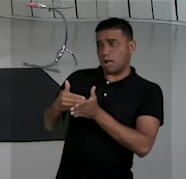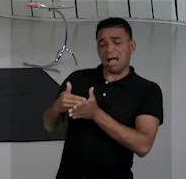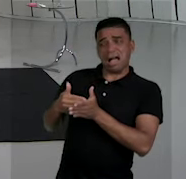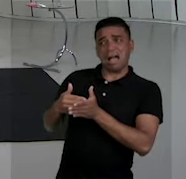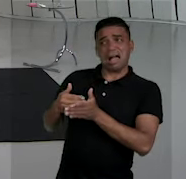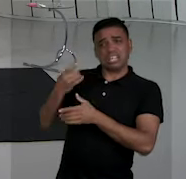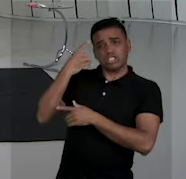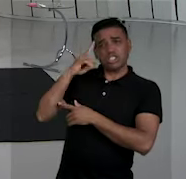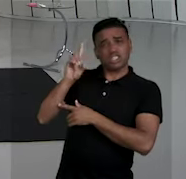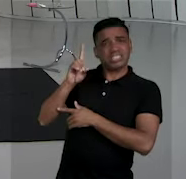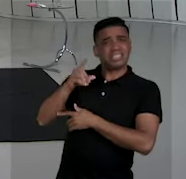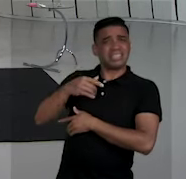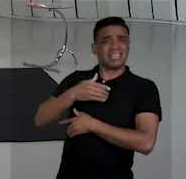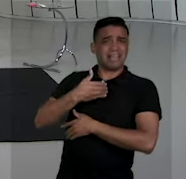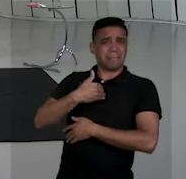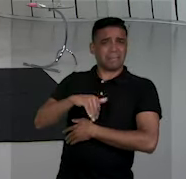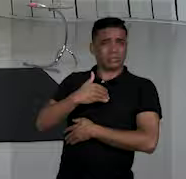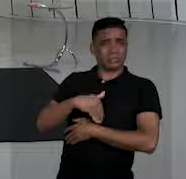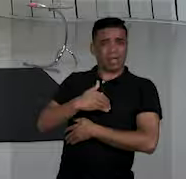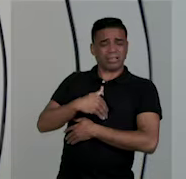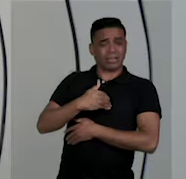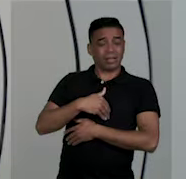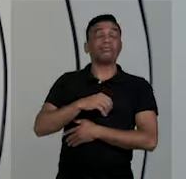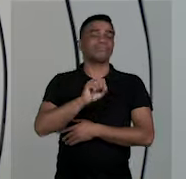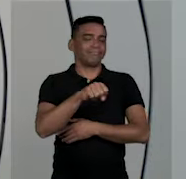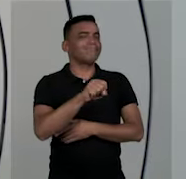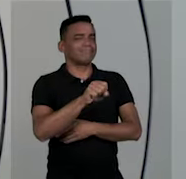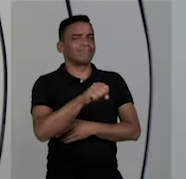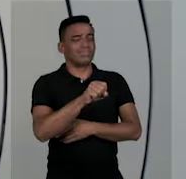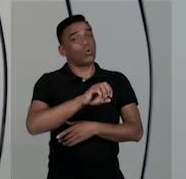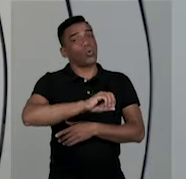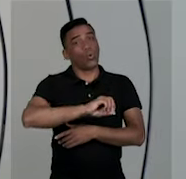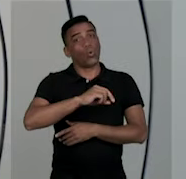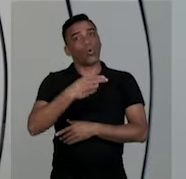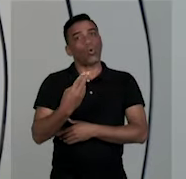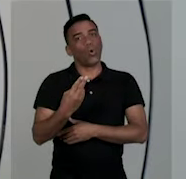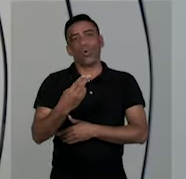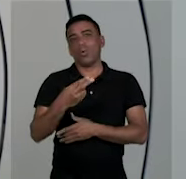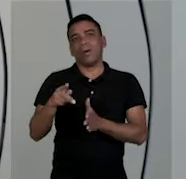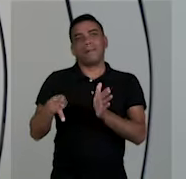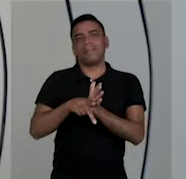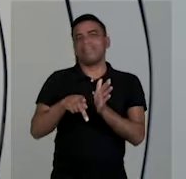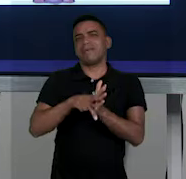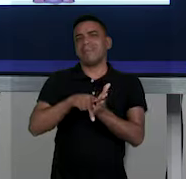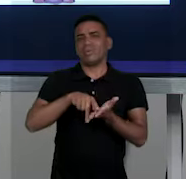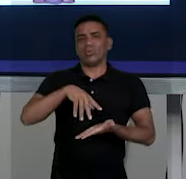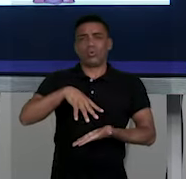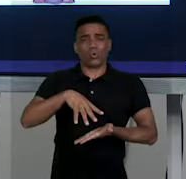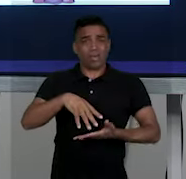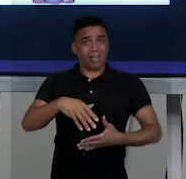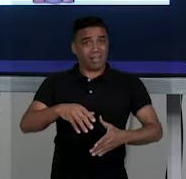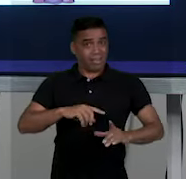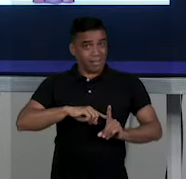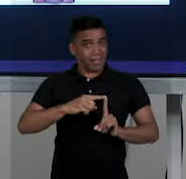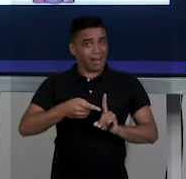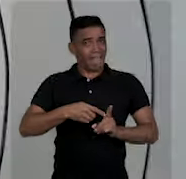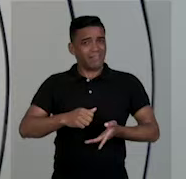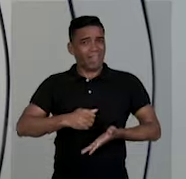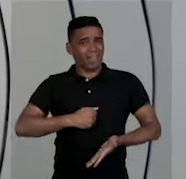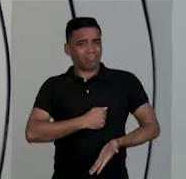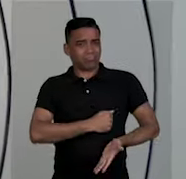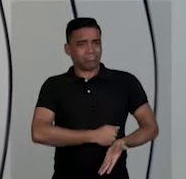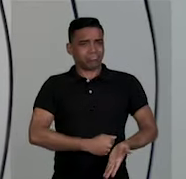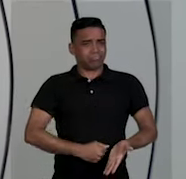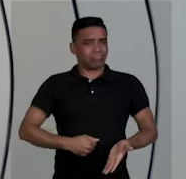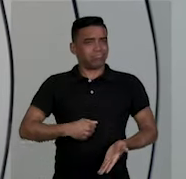pela data da última menstruação ou pela datação do primeiro ultrassom da gravidez. A gente compara os dois e aí